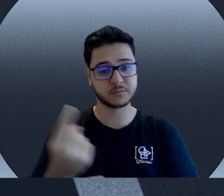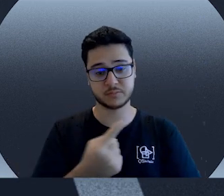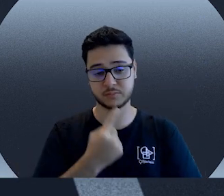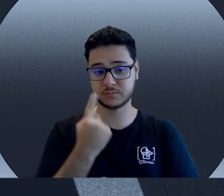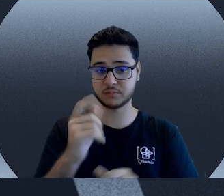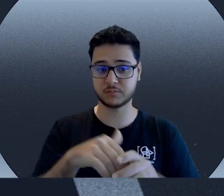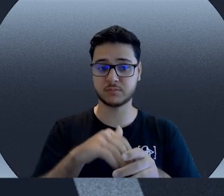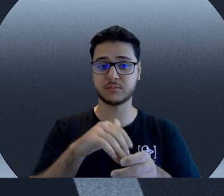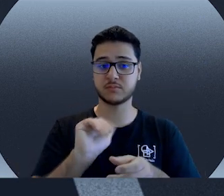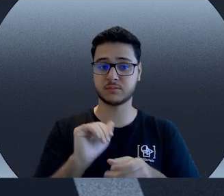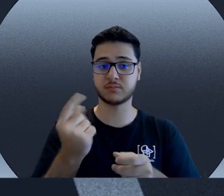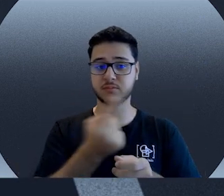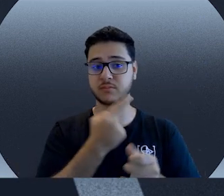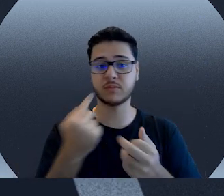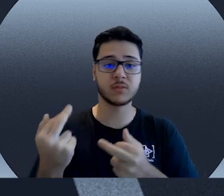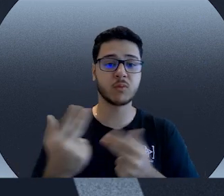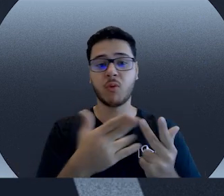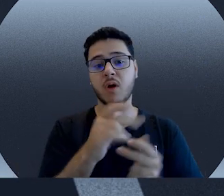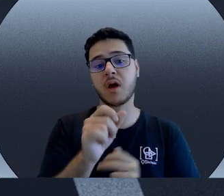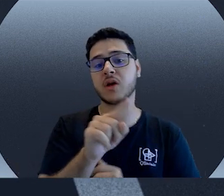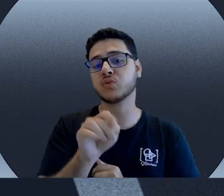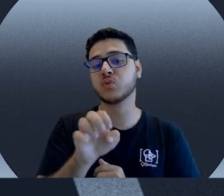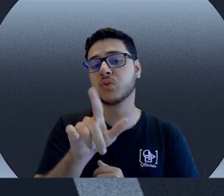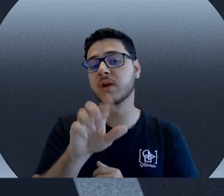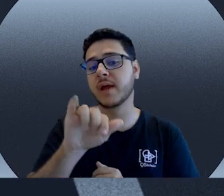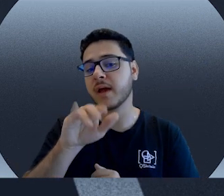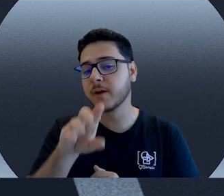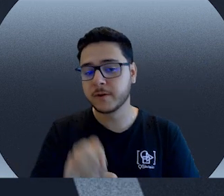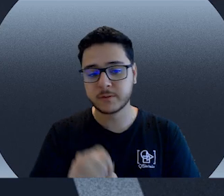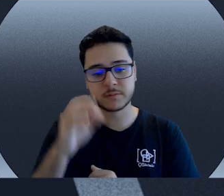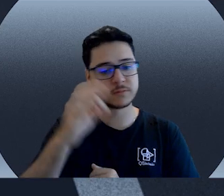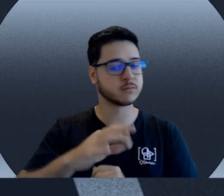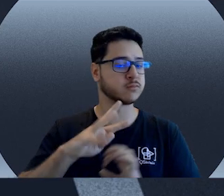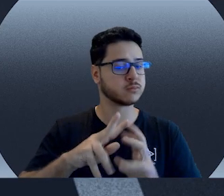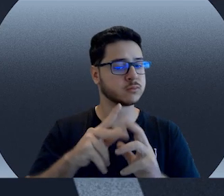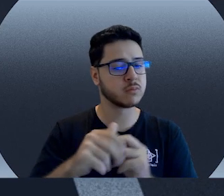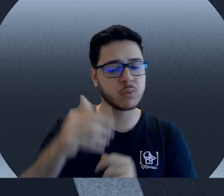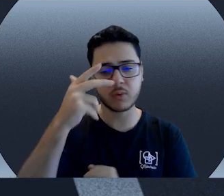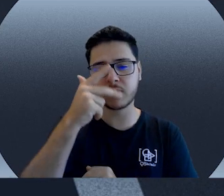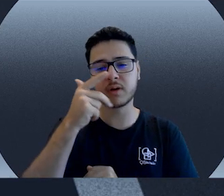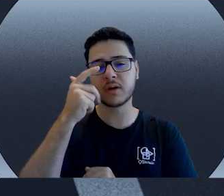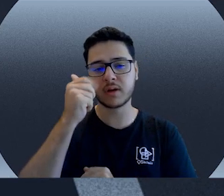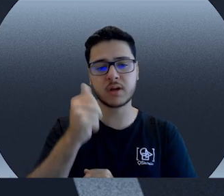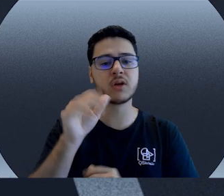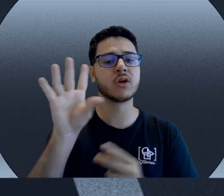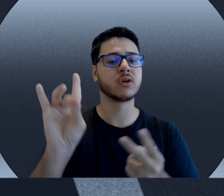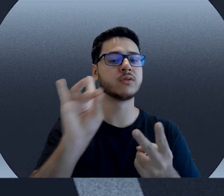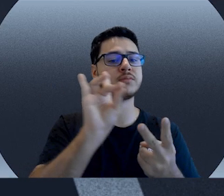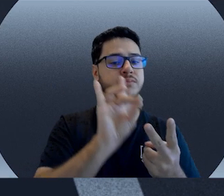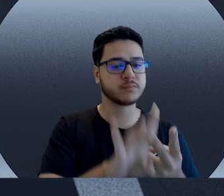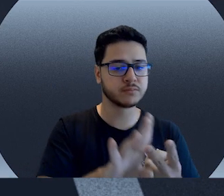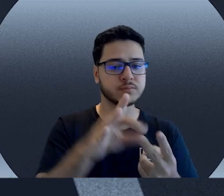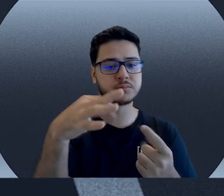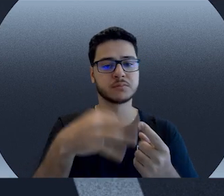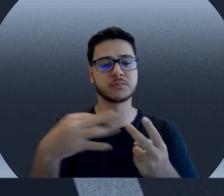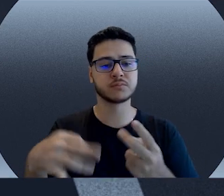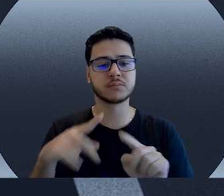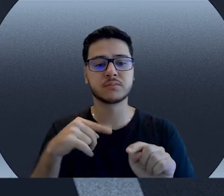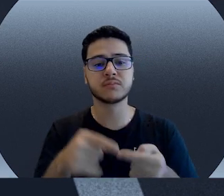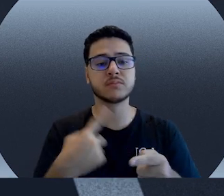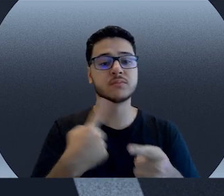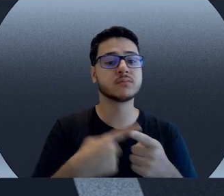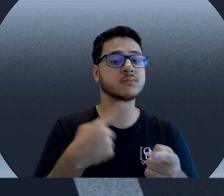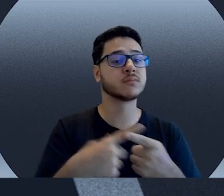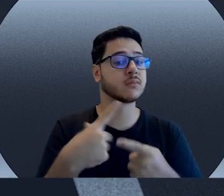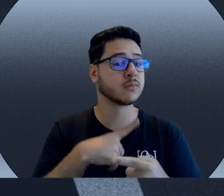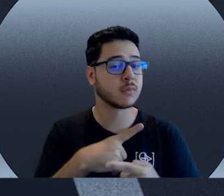por fora, a gente é como uma azulejaria, né? Tá tudo bonitinho, coladinho no lugar, mas para que serve um